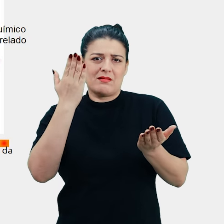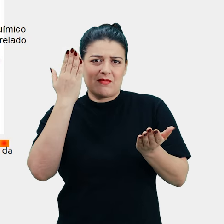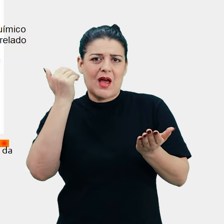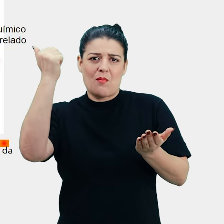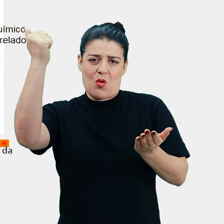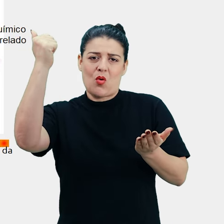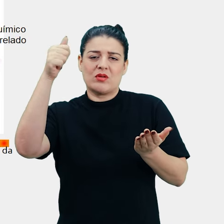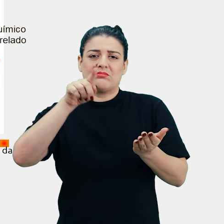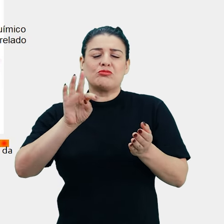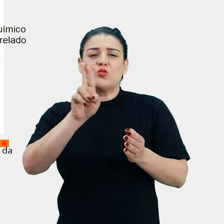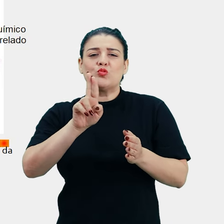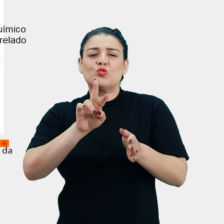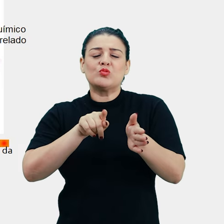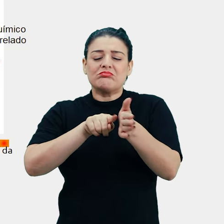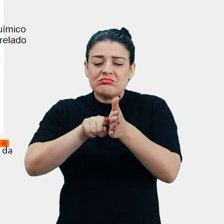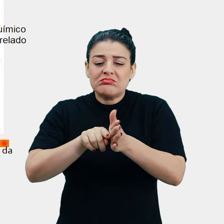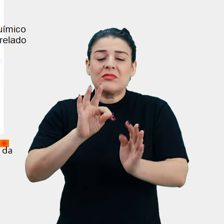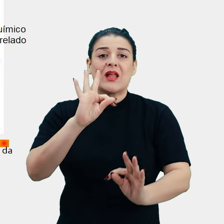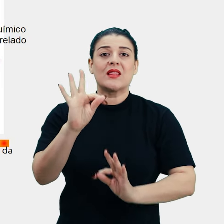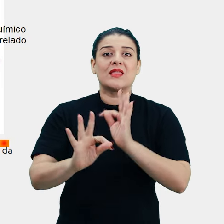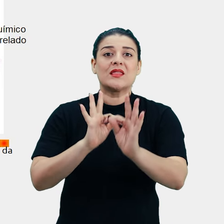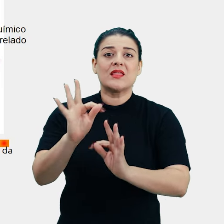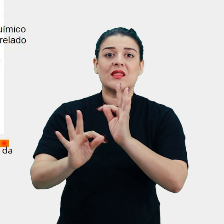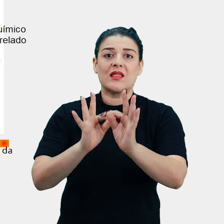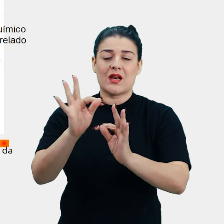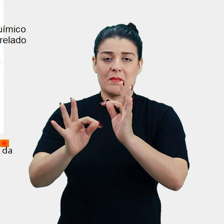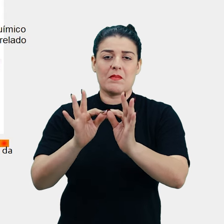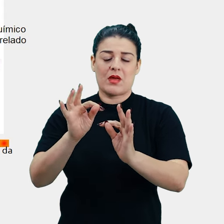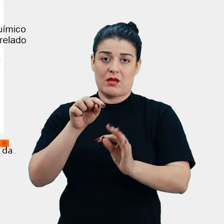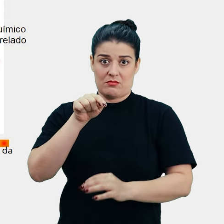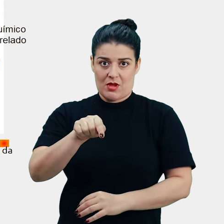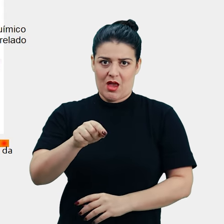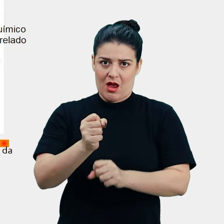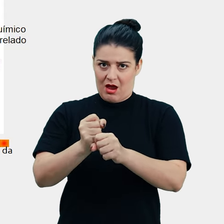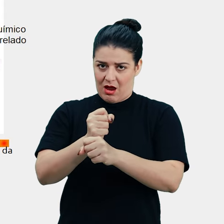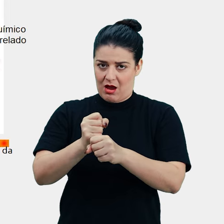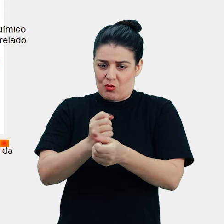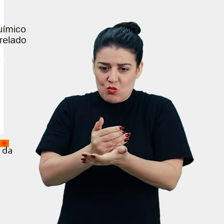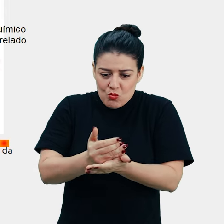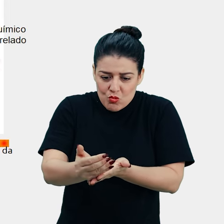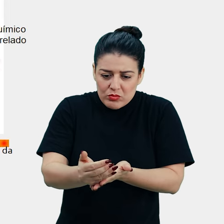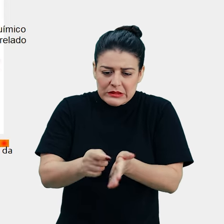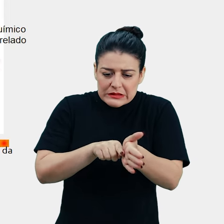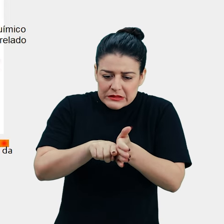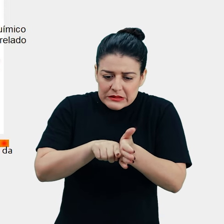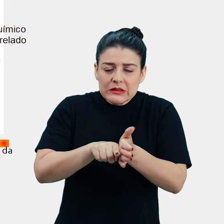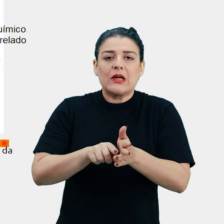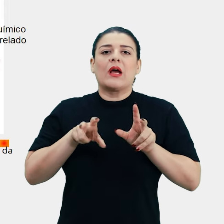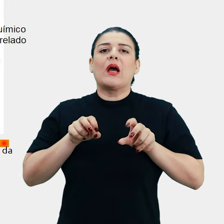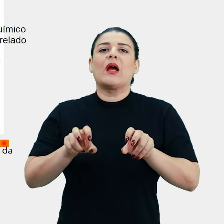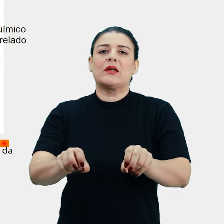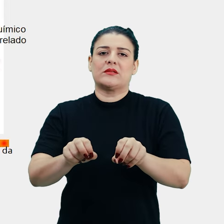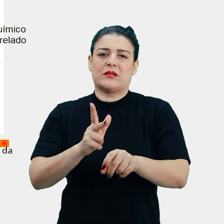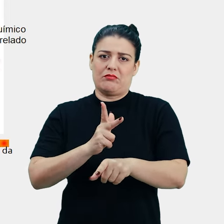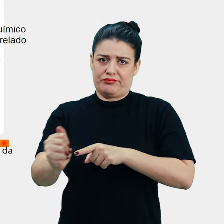vincrestina e vinblastina, eles, né, foram aqui nesse ano, começaram a ser utilizados no tratamento de